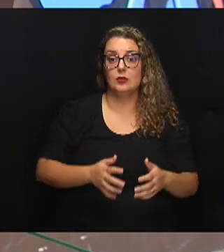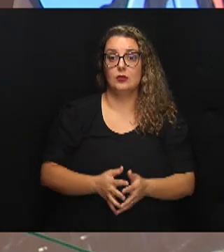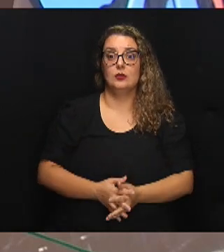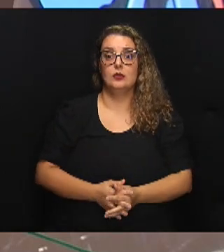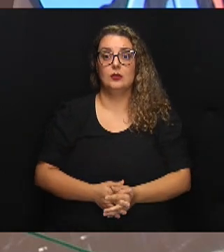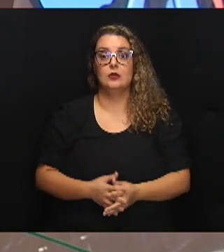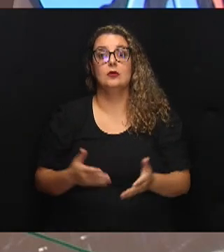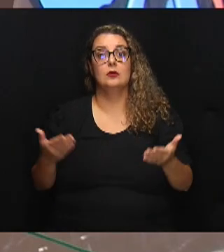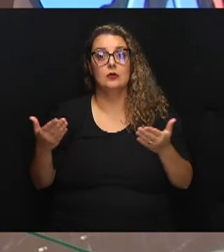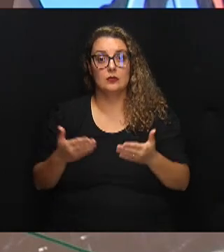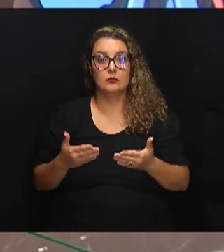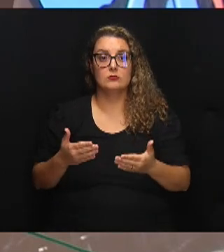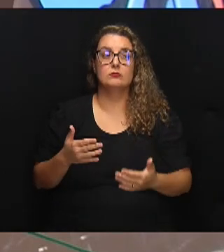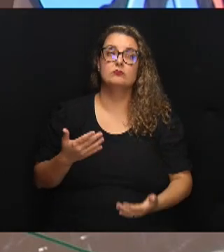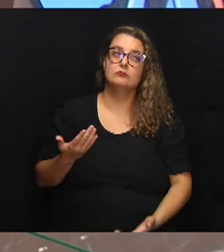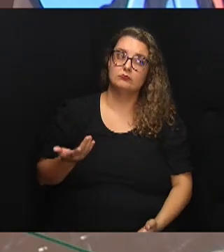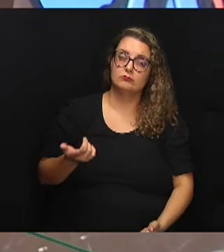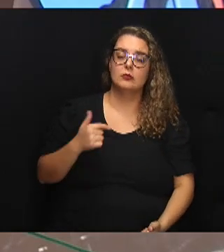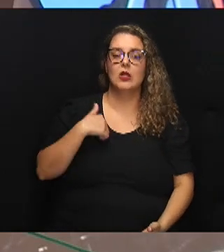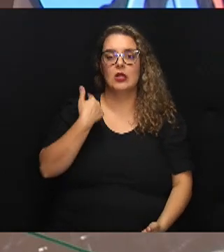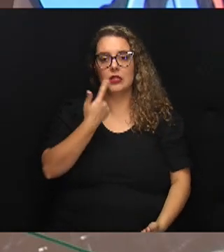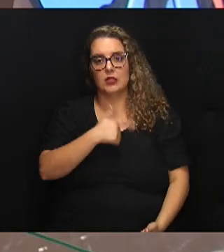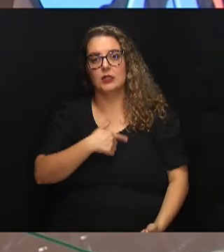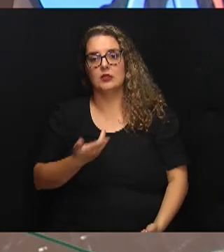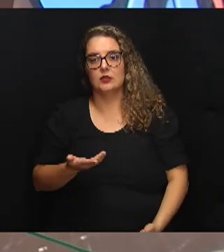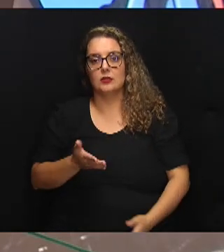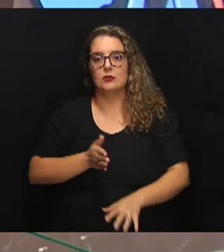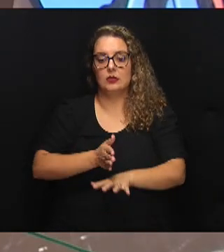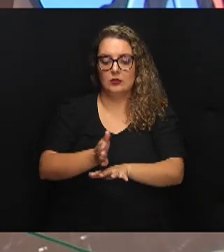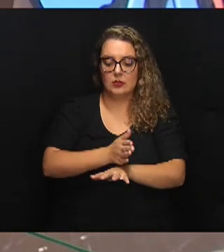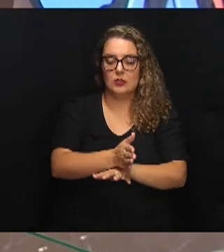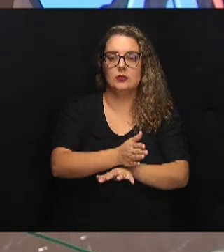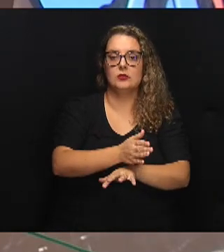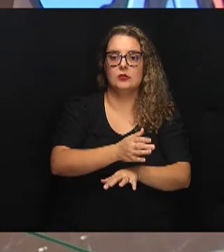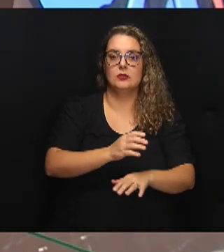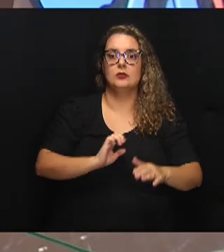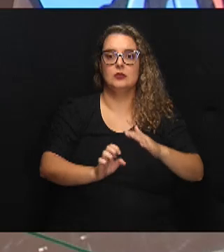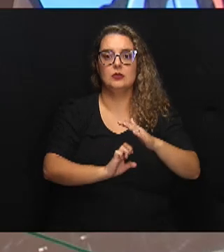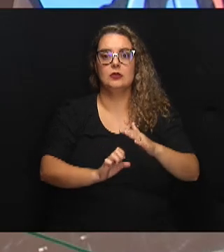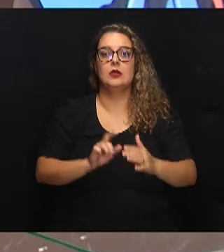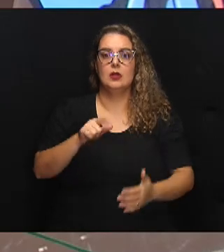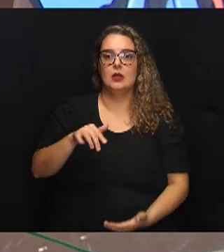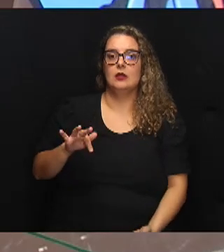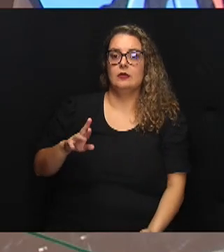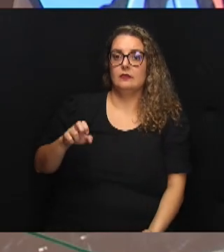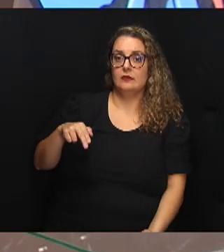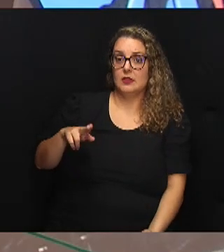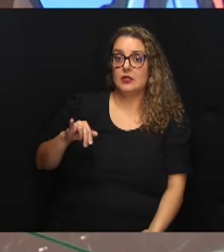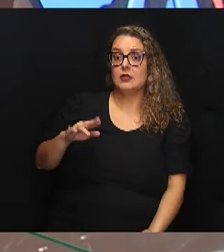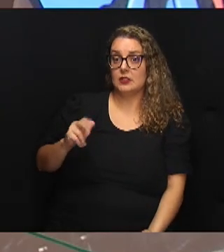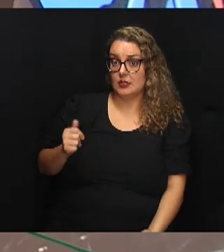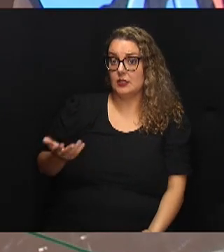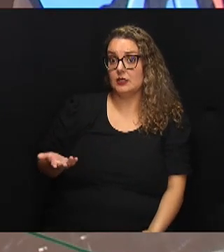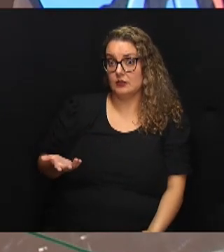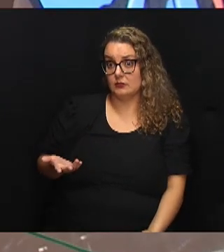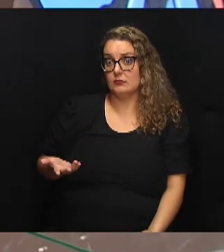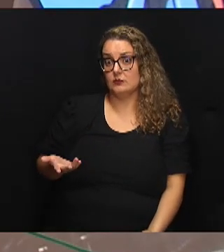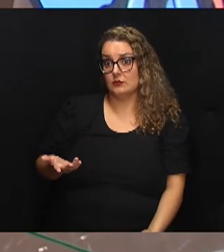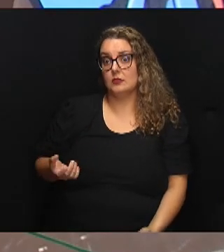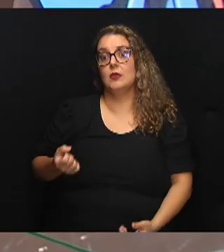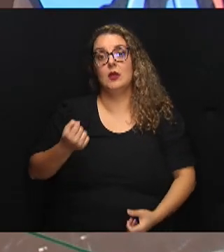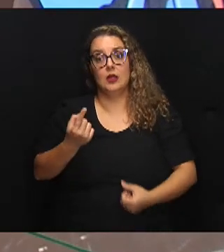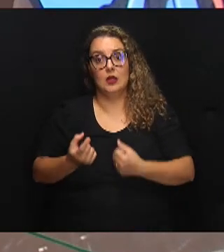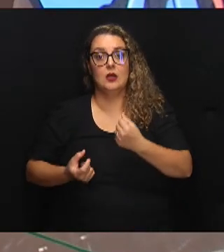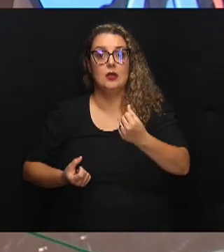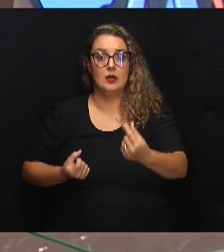Hoje até uma das nossas linhas é transformar o negócio em franquia, então a gente teve algumas